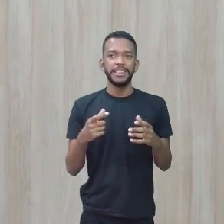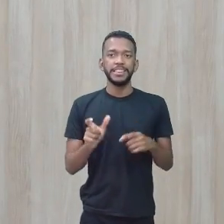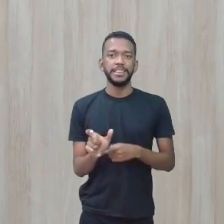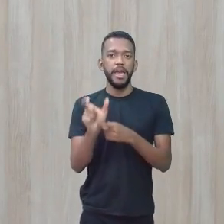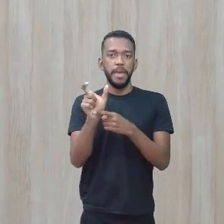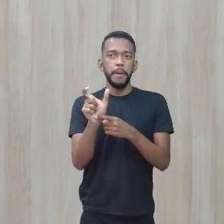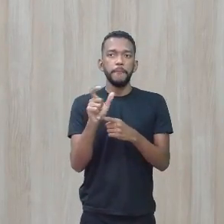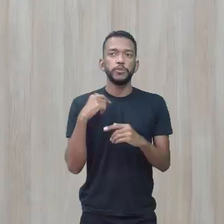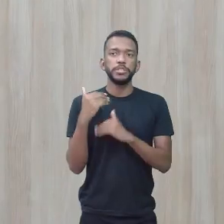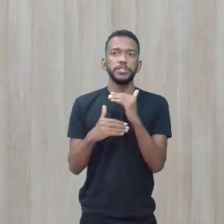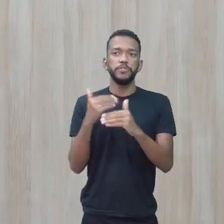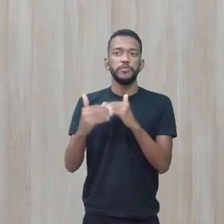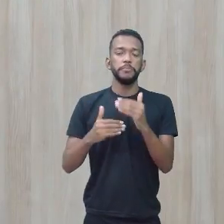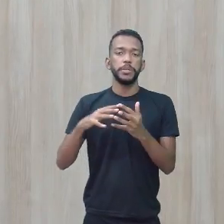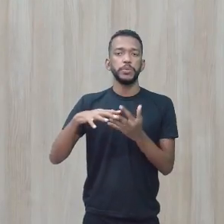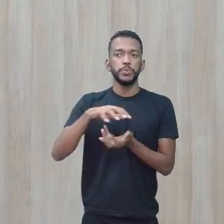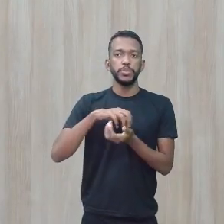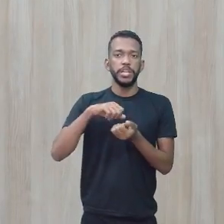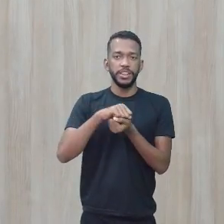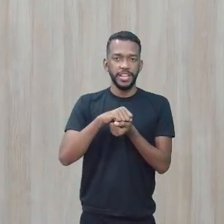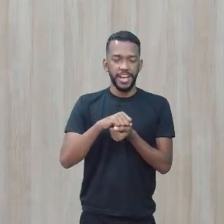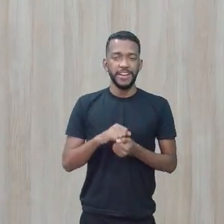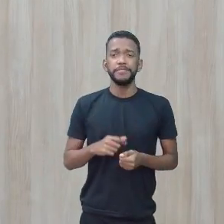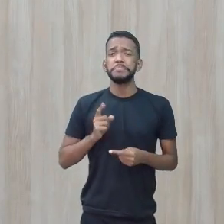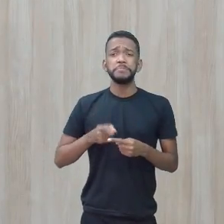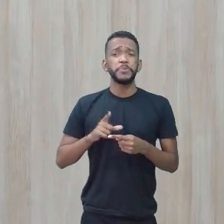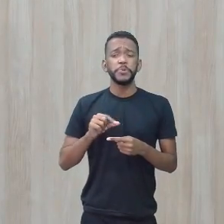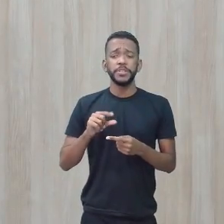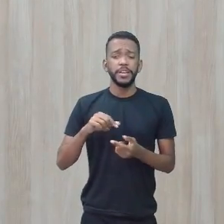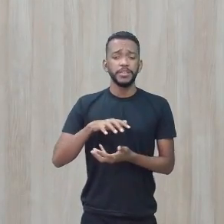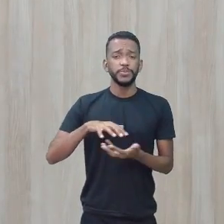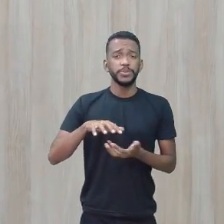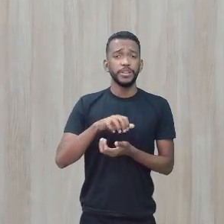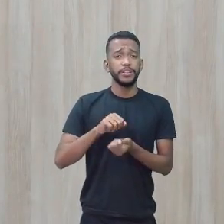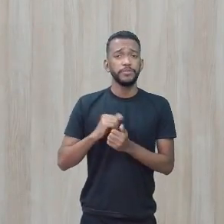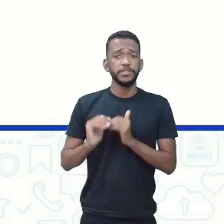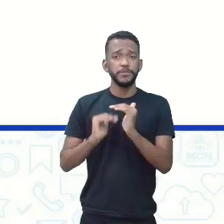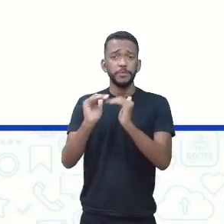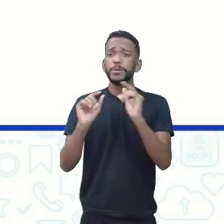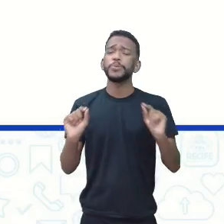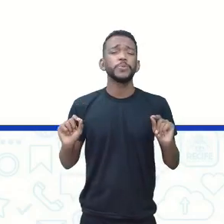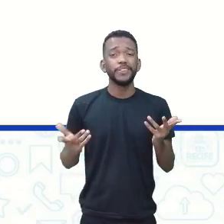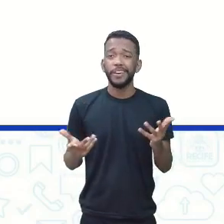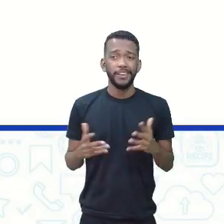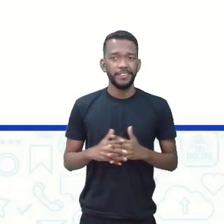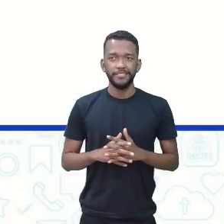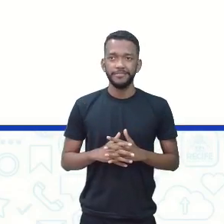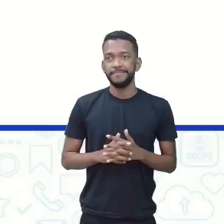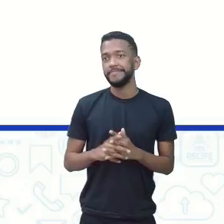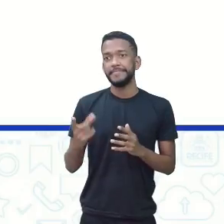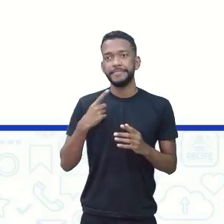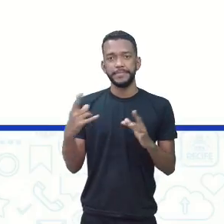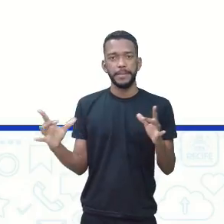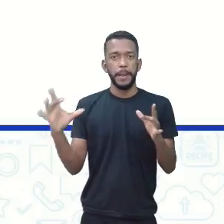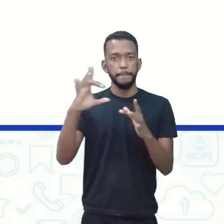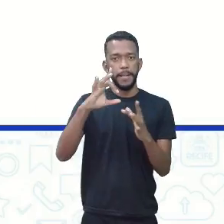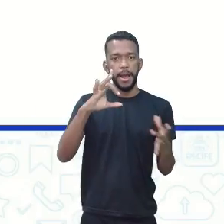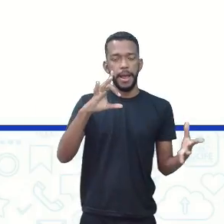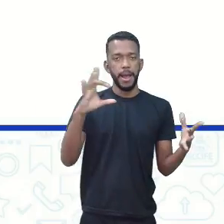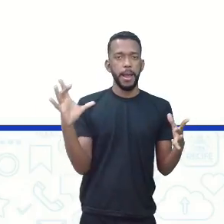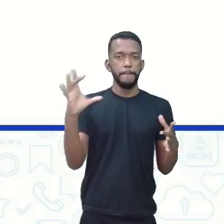né, desenvolvimento sustentável. E o que é que seria esse desenvolvimento sustentável? Seria esse entrelace,